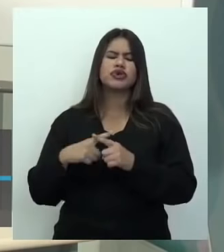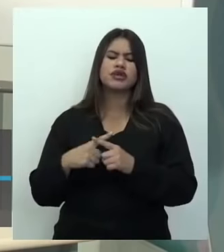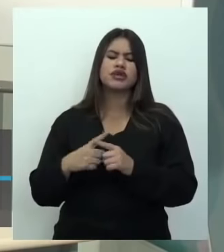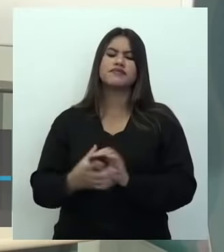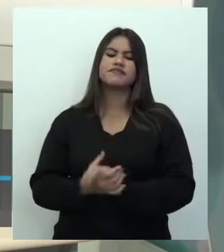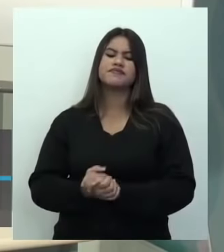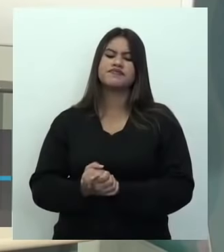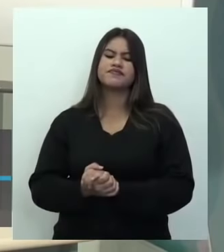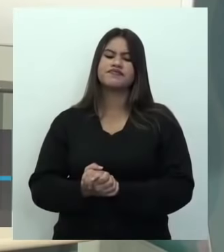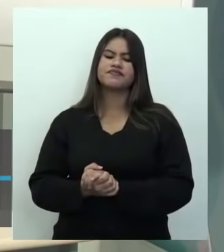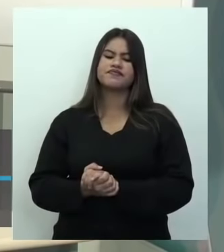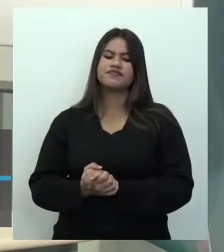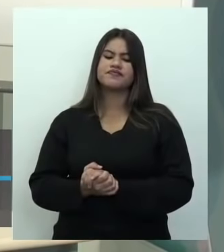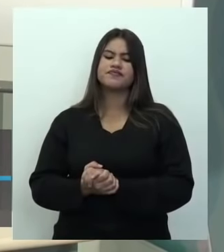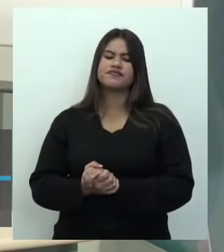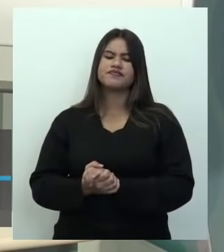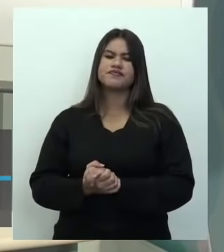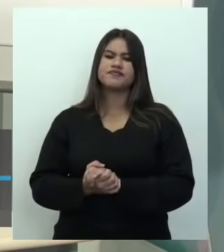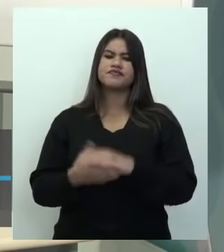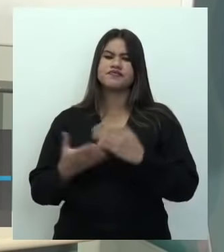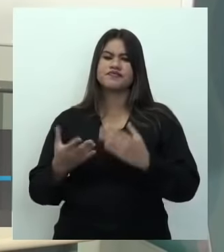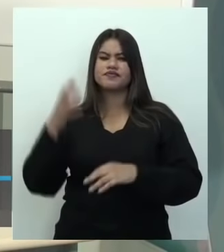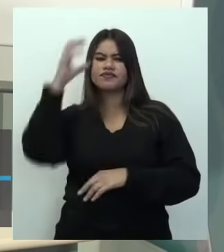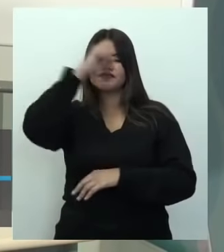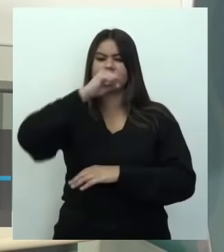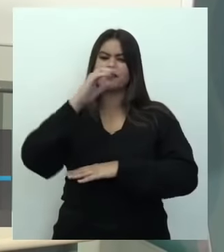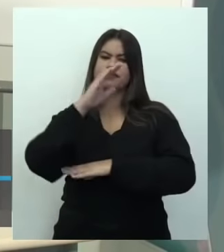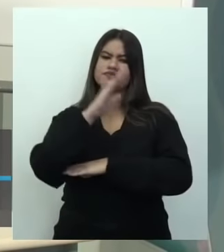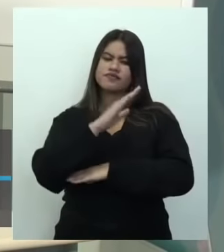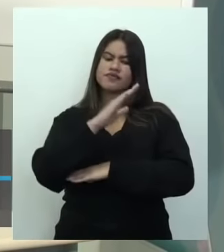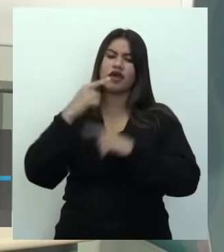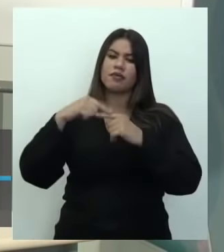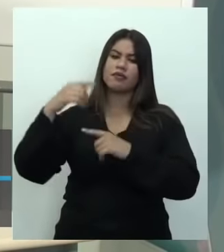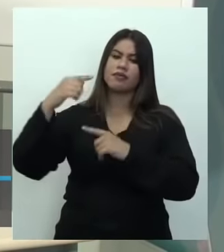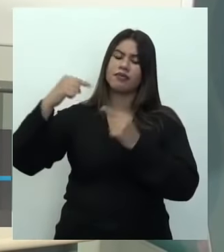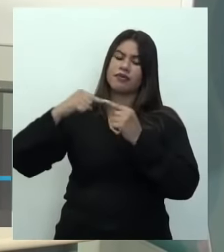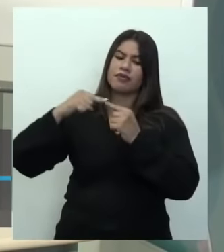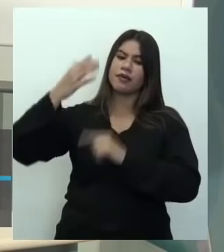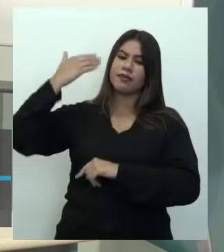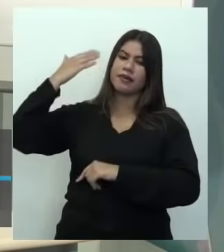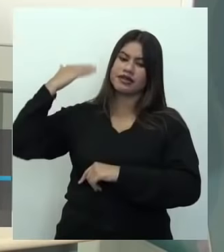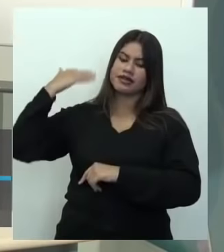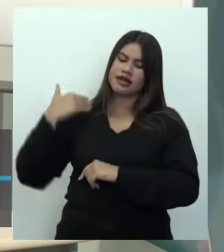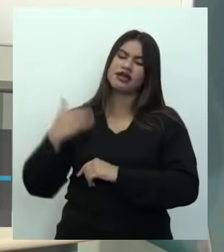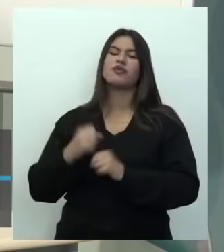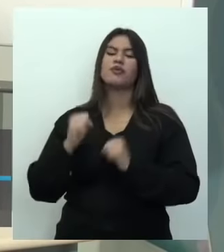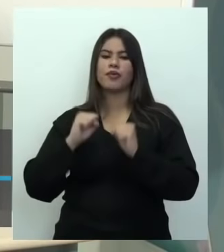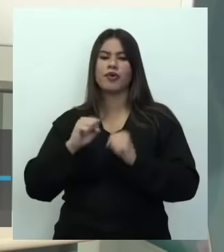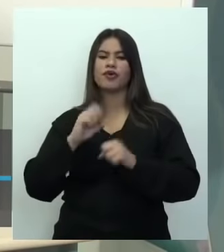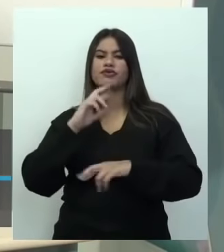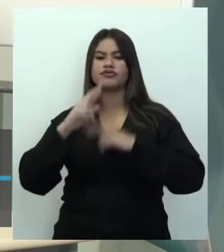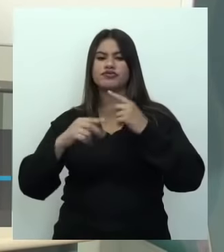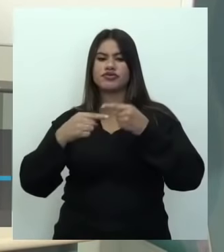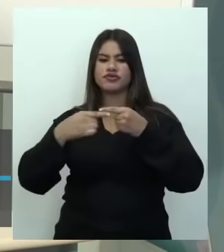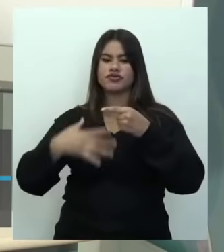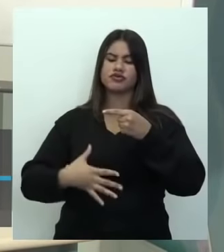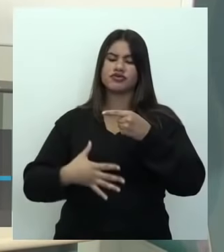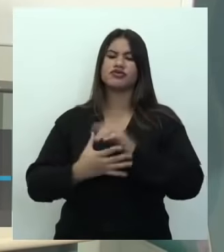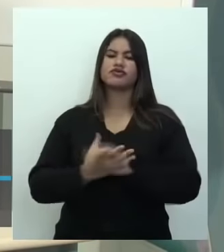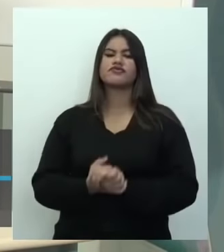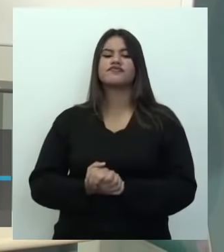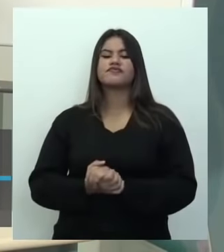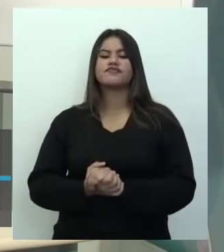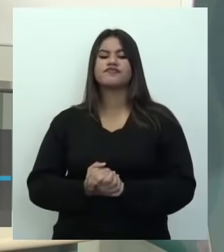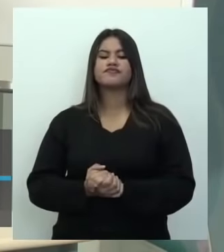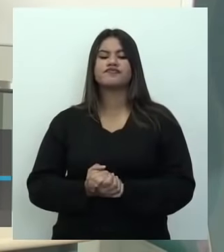importante ter esse conhecimento cartográfico na época das grandes navegações? Coloquem as contribuições de vocês lá no